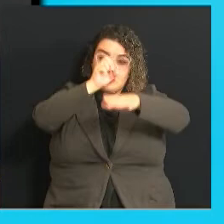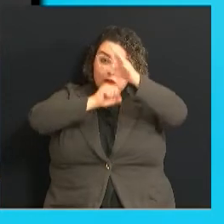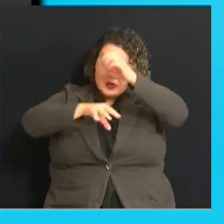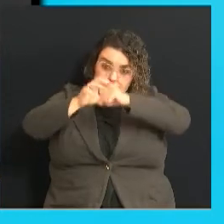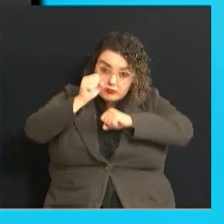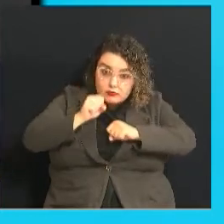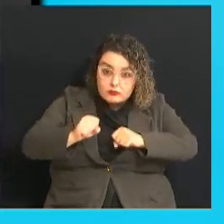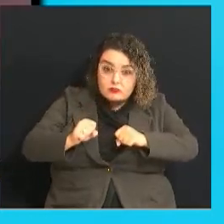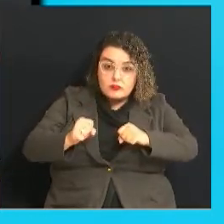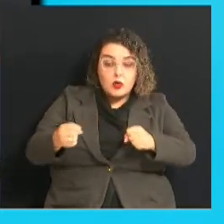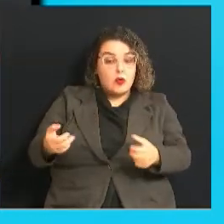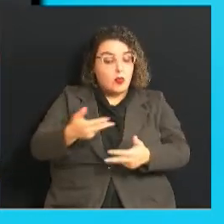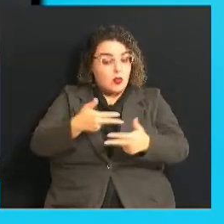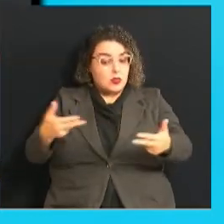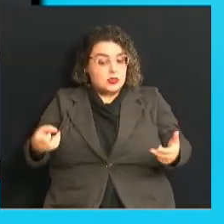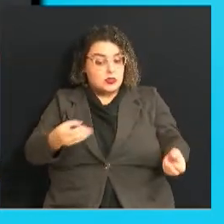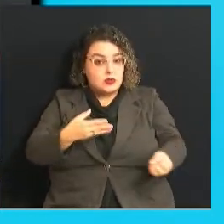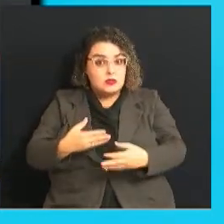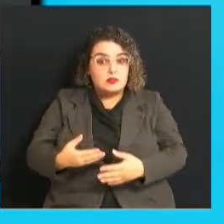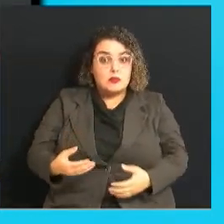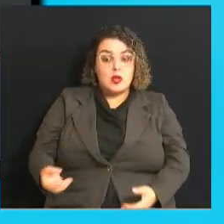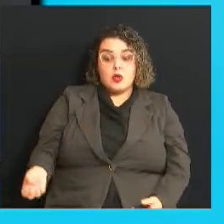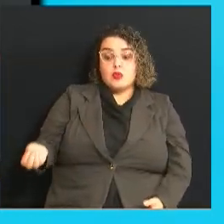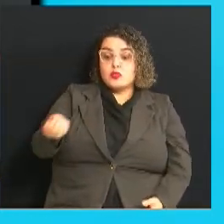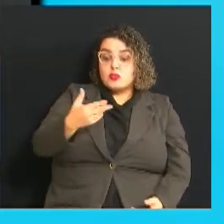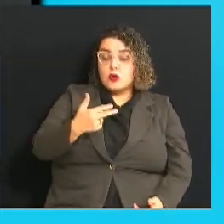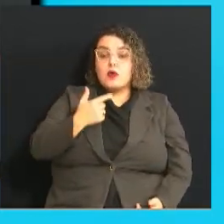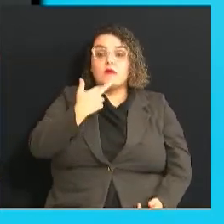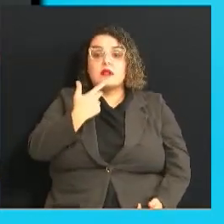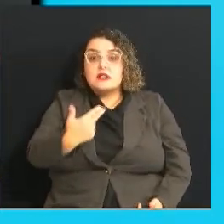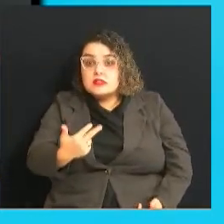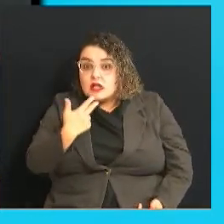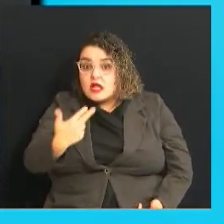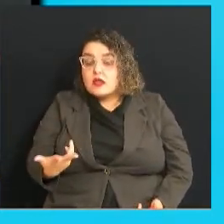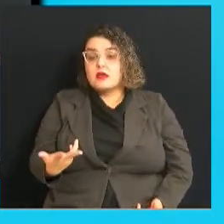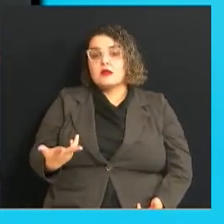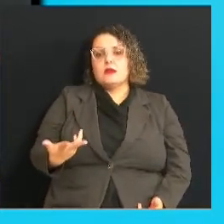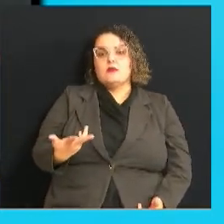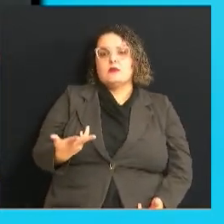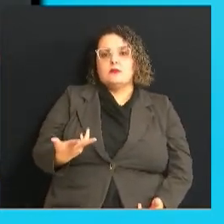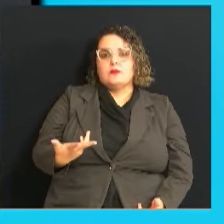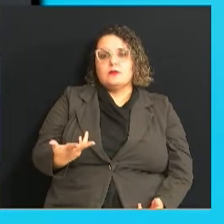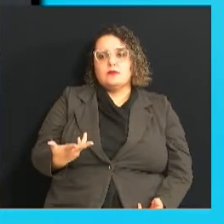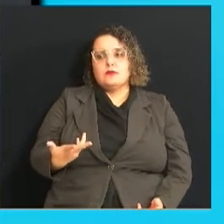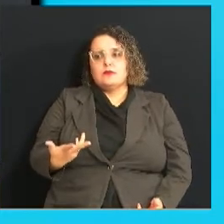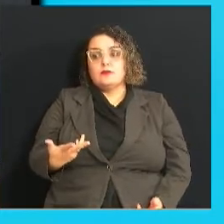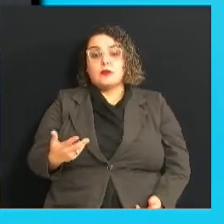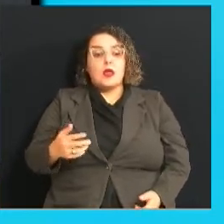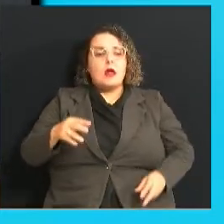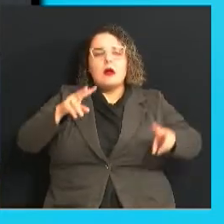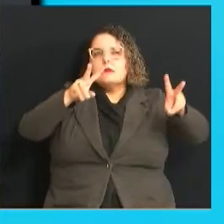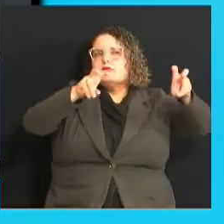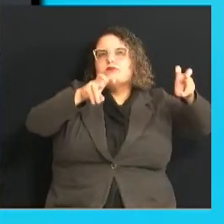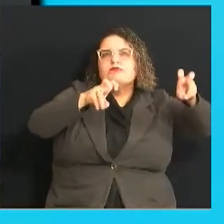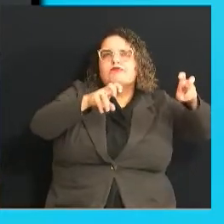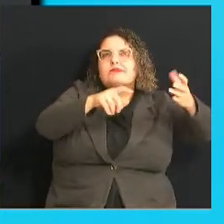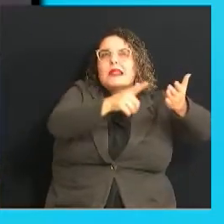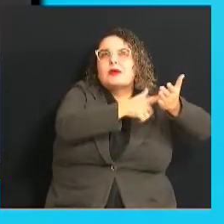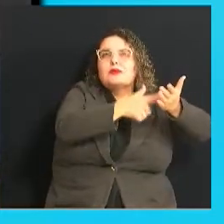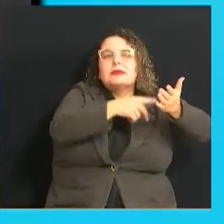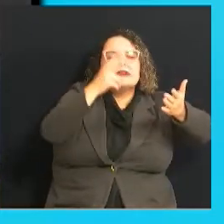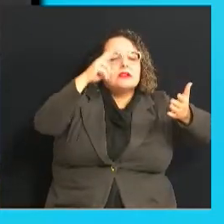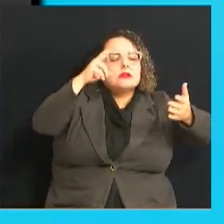atividades novas, novos idiomas, recordar de passagens de livro lidas. E é muito comum algumas pessoas,